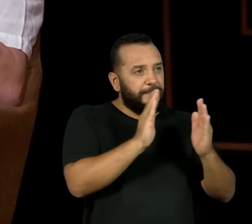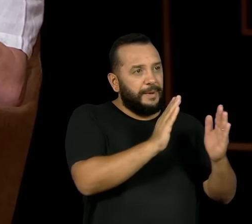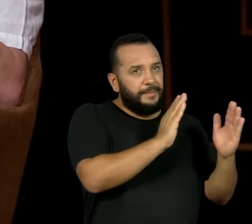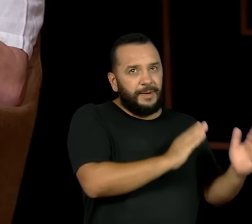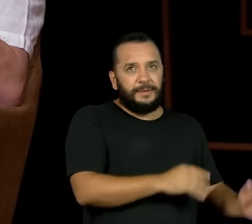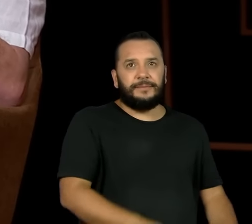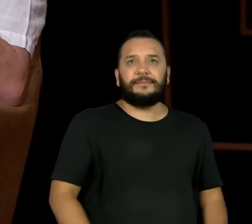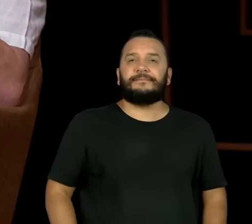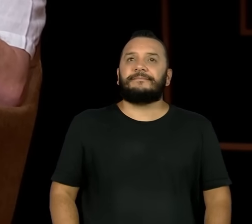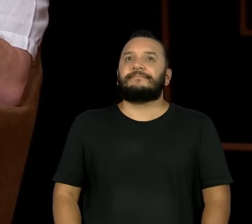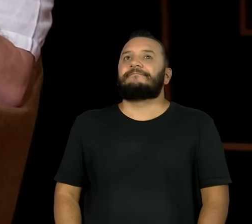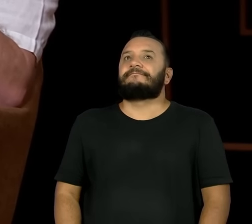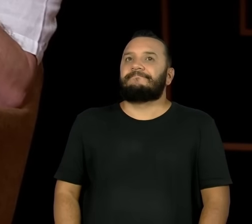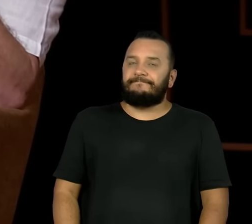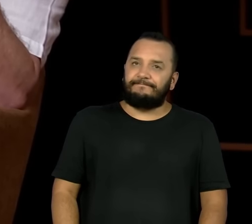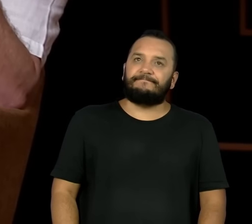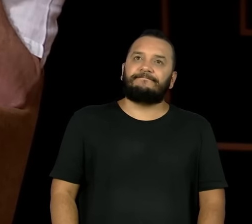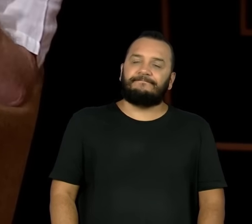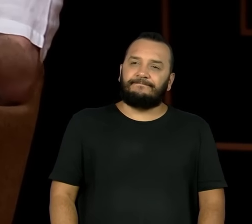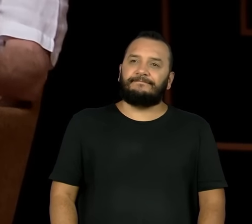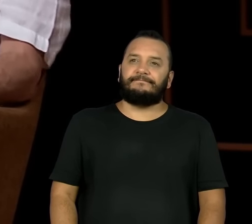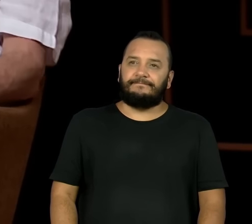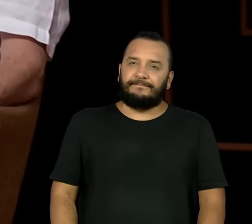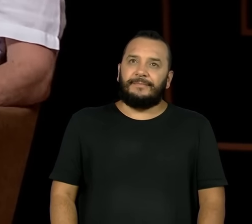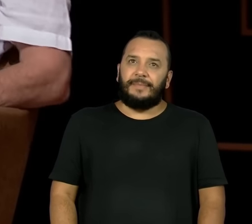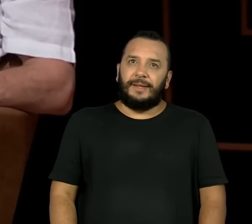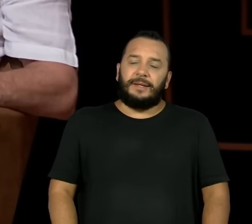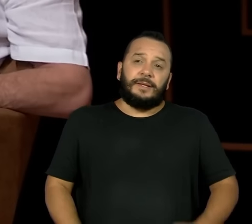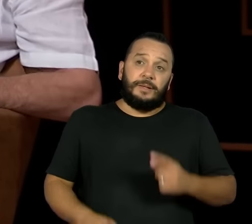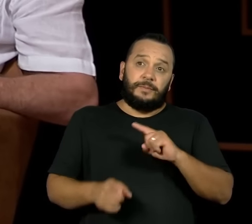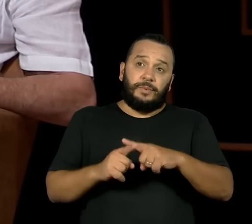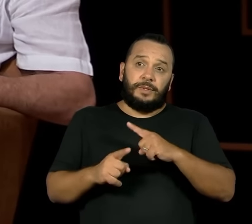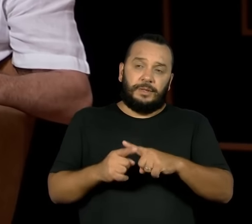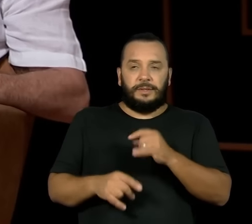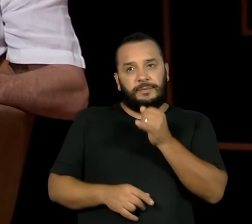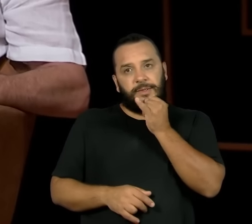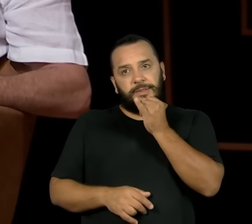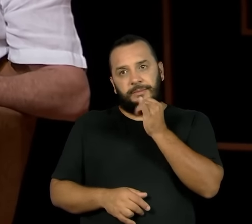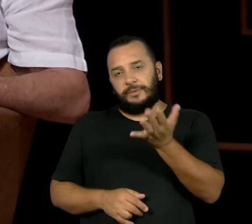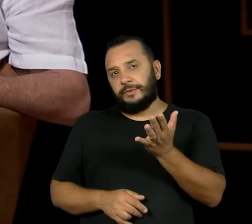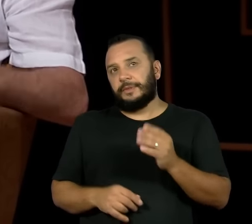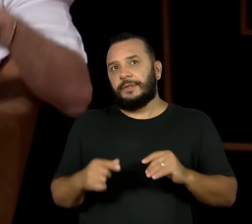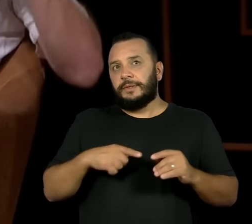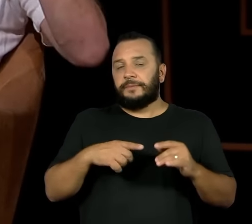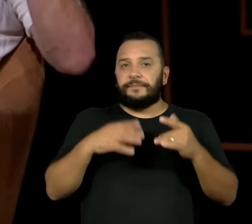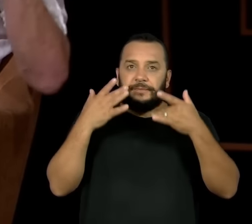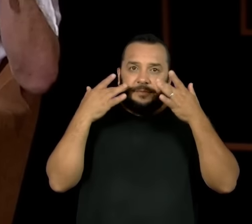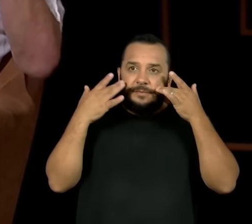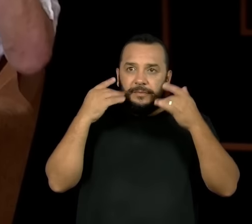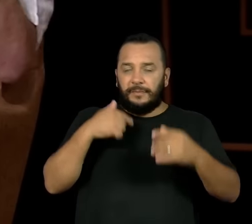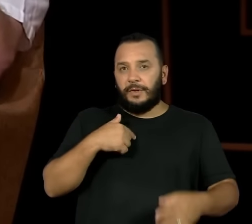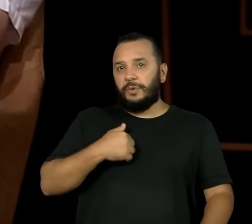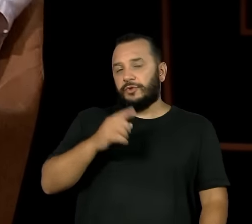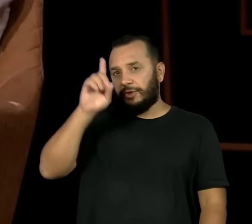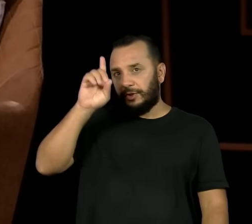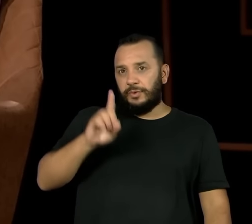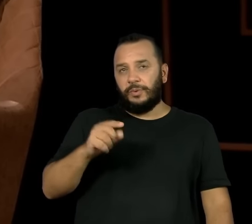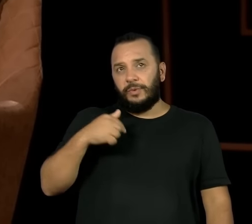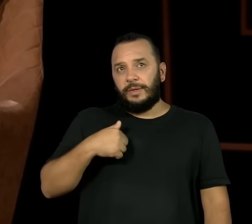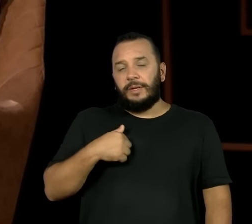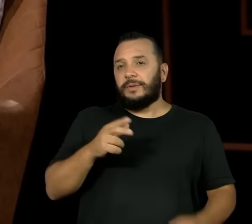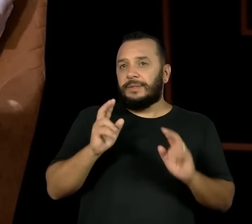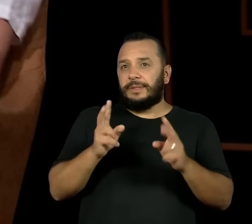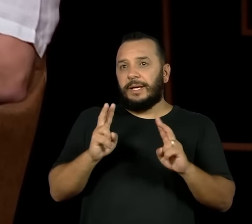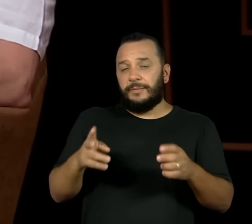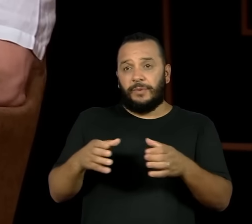sequência é é porque de certa forma por exemplo nas peças que Eu dirigi eu eu meio que mantive a mesma equipe